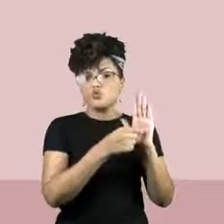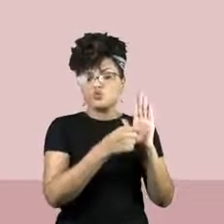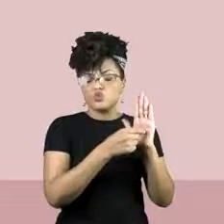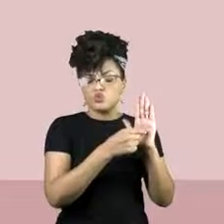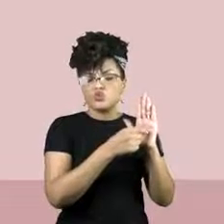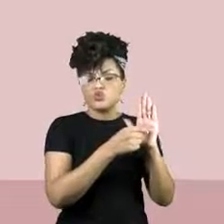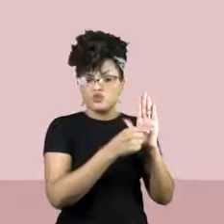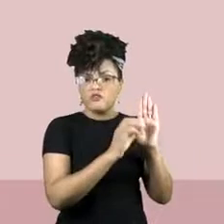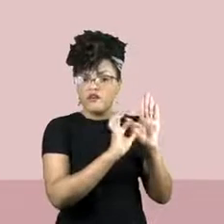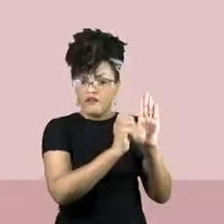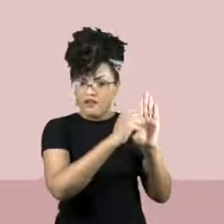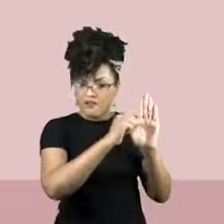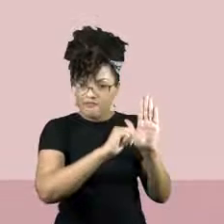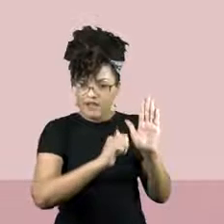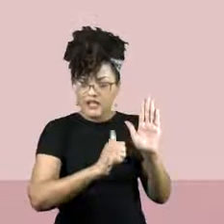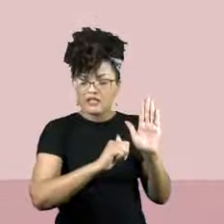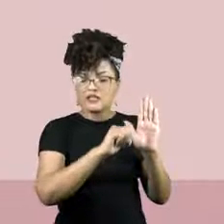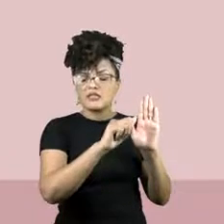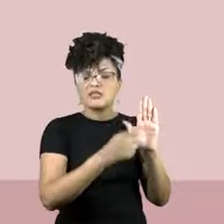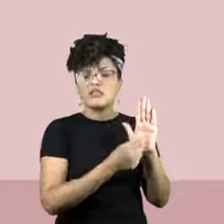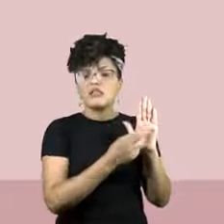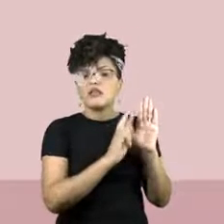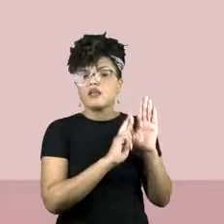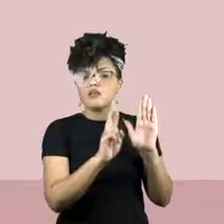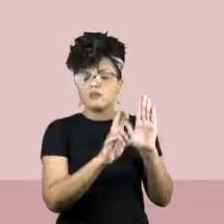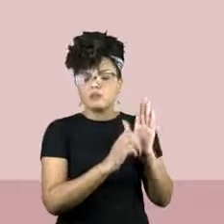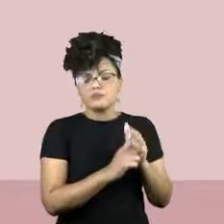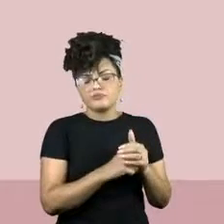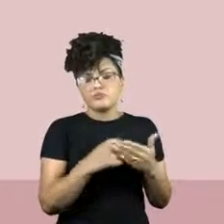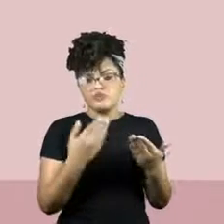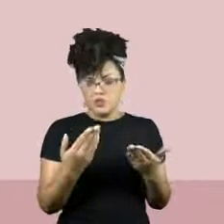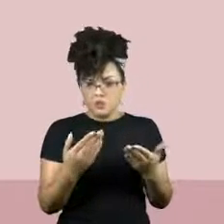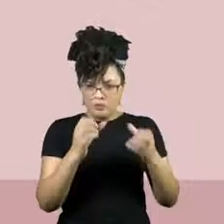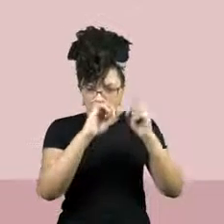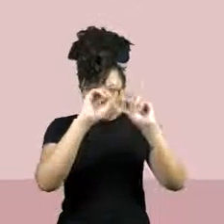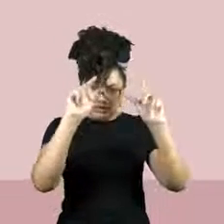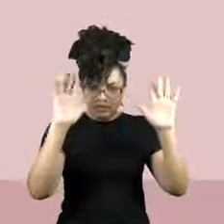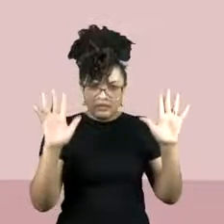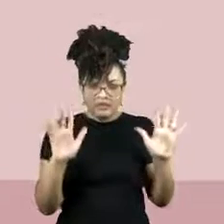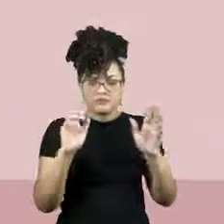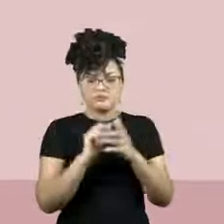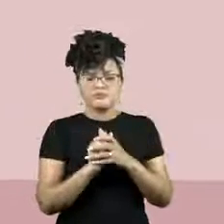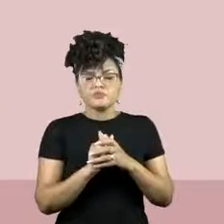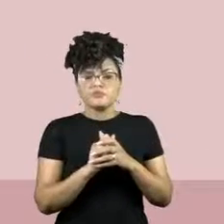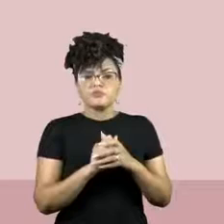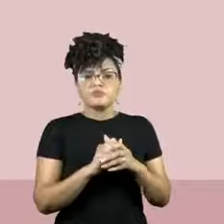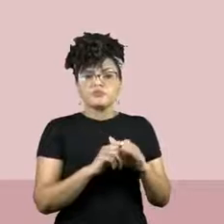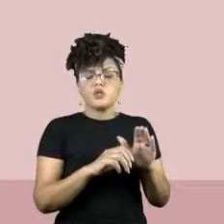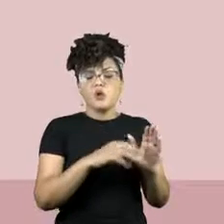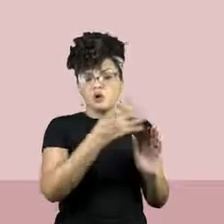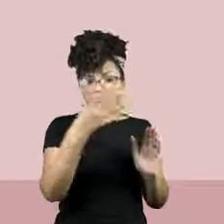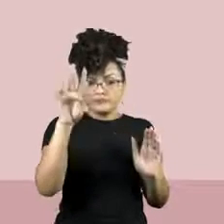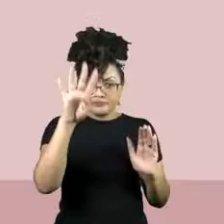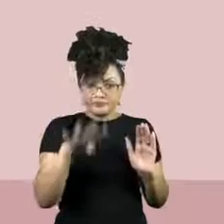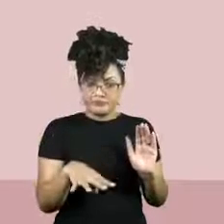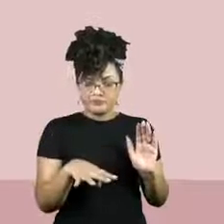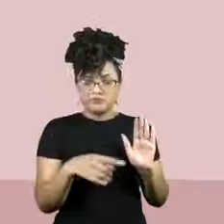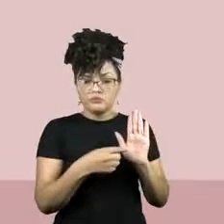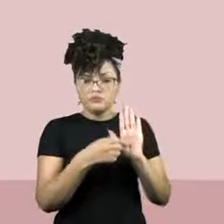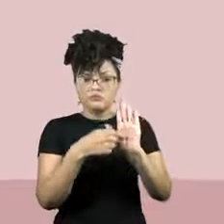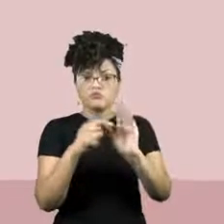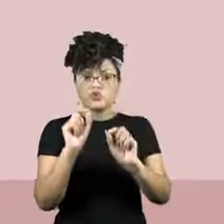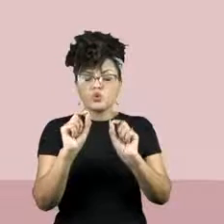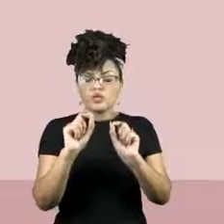muito importante. Para deixar isso um pouco mais claro, o que ele fez? Essa tabela reflete aqui, basicamente,